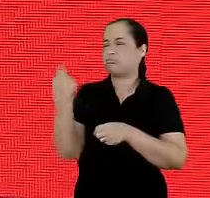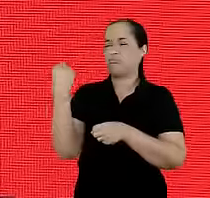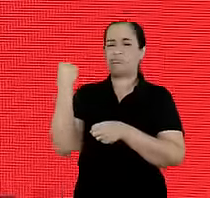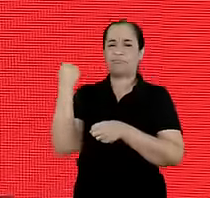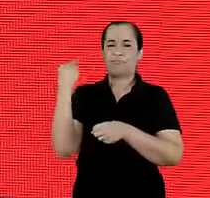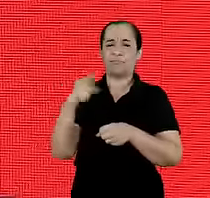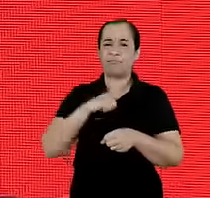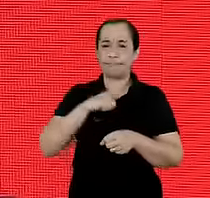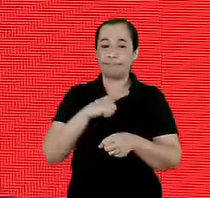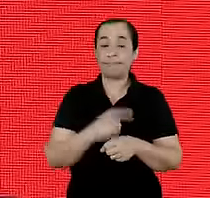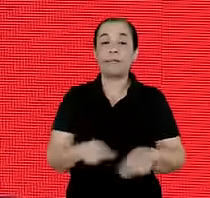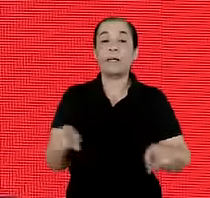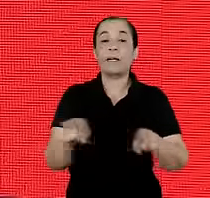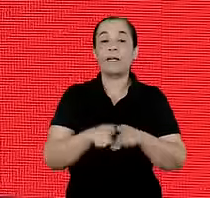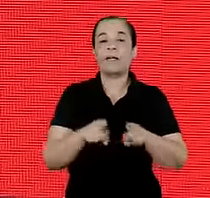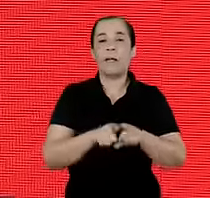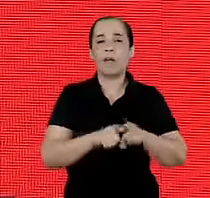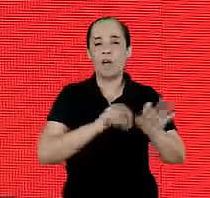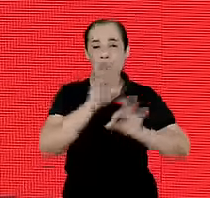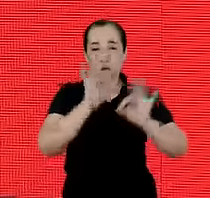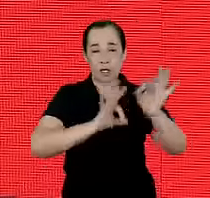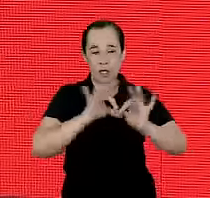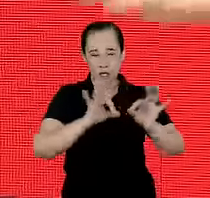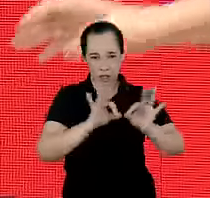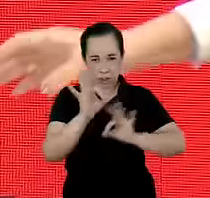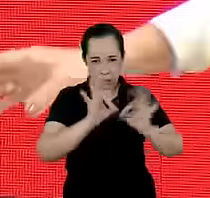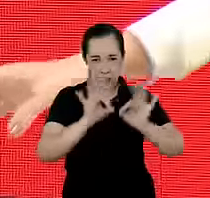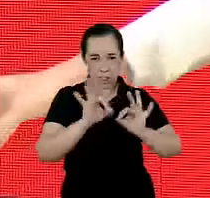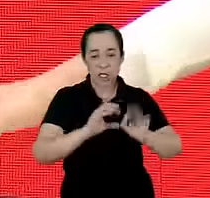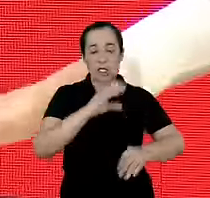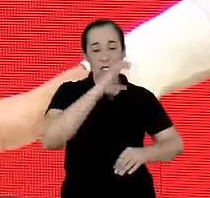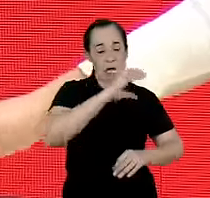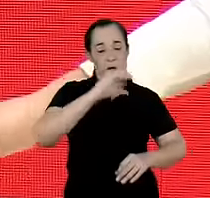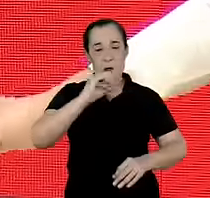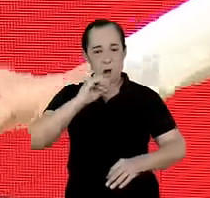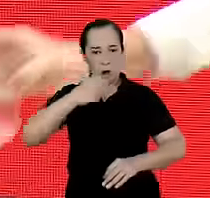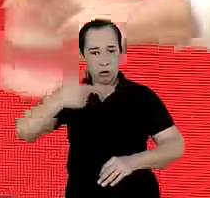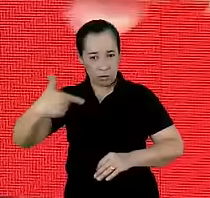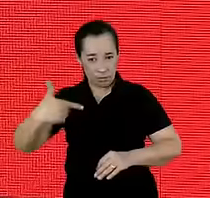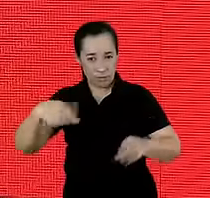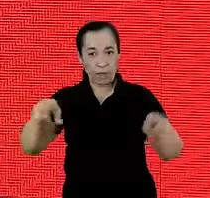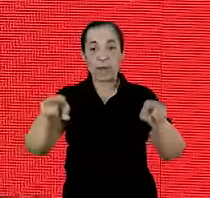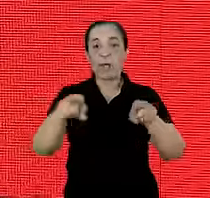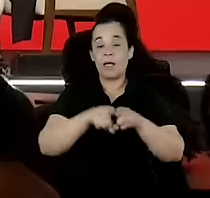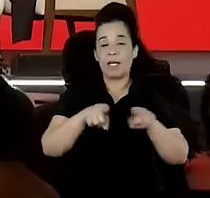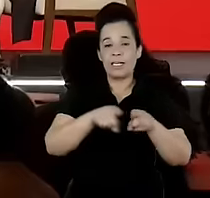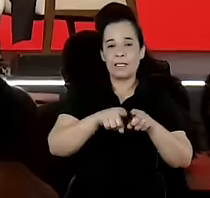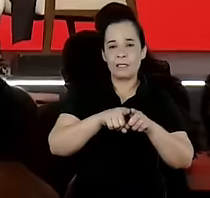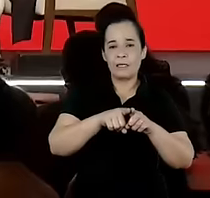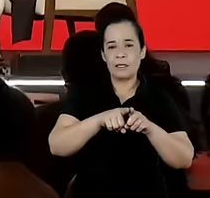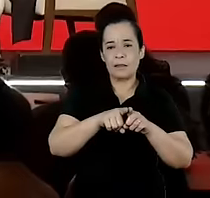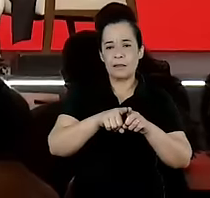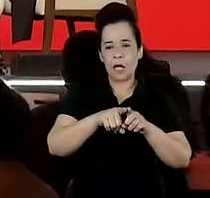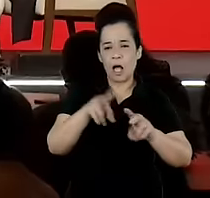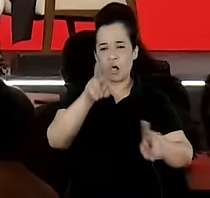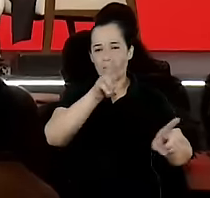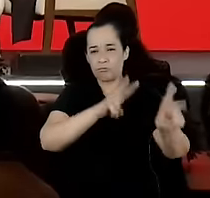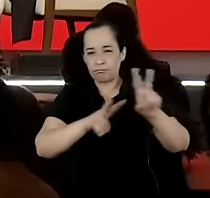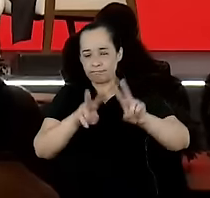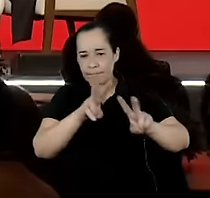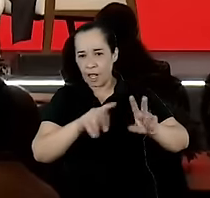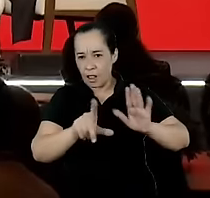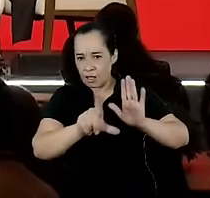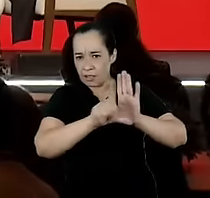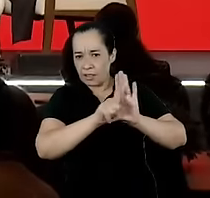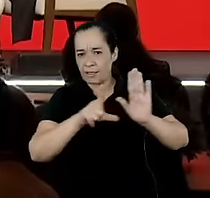regulamentação do mercado de crédito carbono e também do ponto de vista infra Legal joão pedro já comentou aqui toda uma